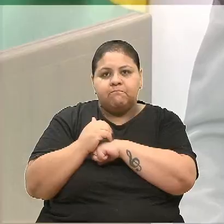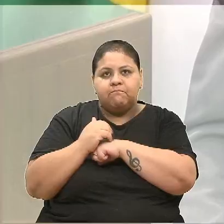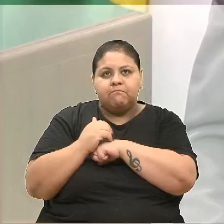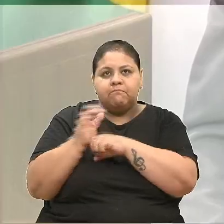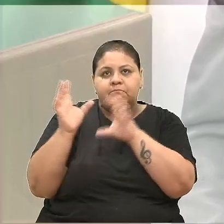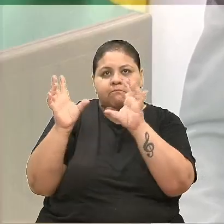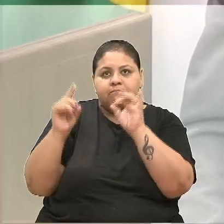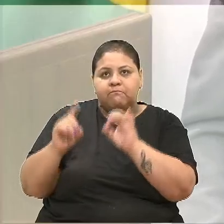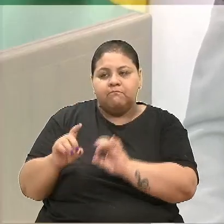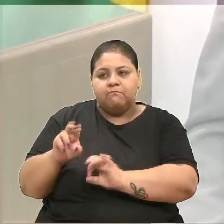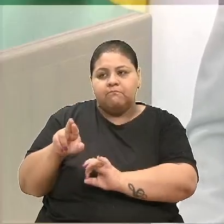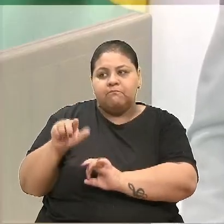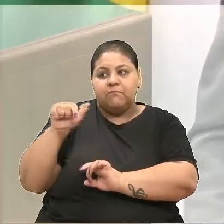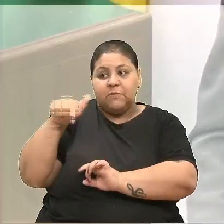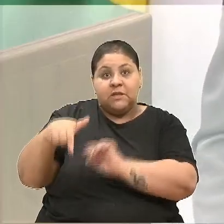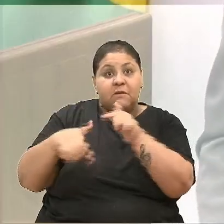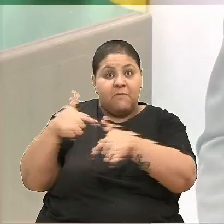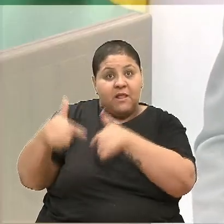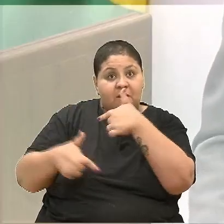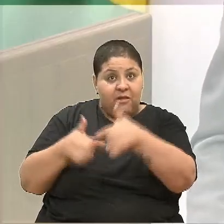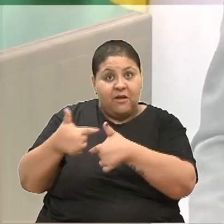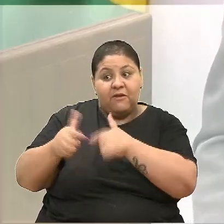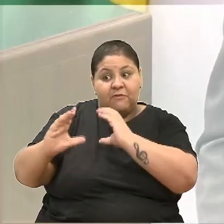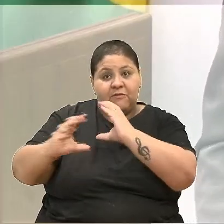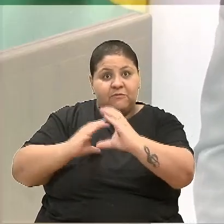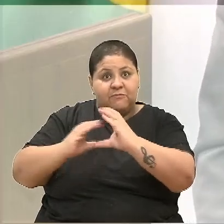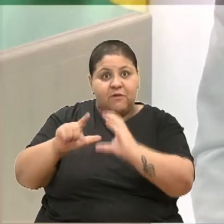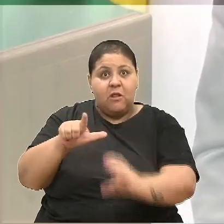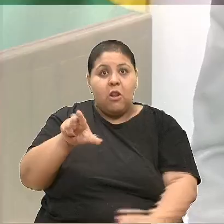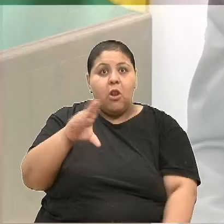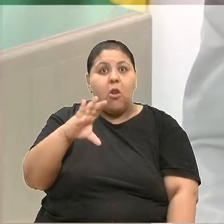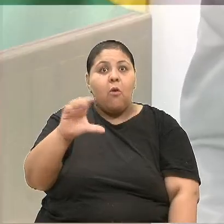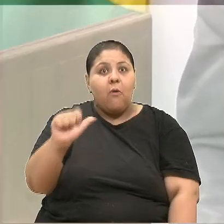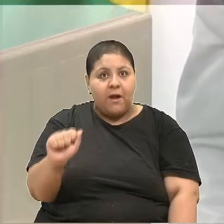especial seu irmão que trabalhou aqui nessa casa, na comunicação, o Luca.